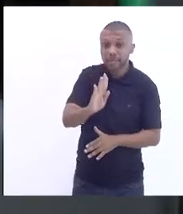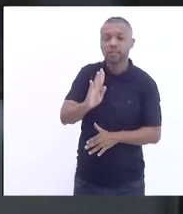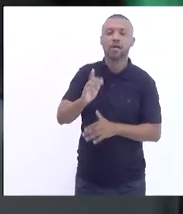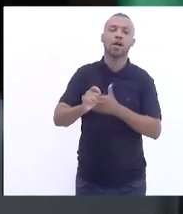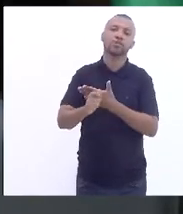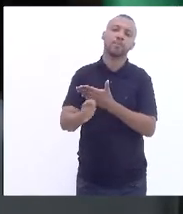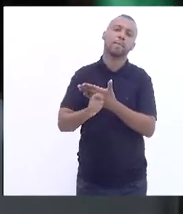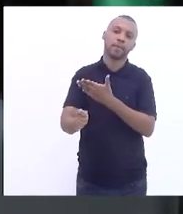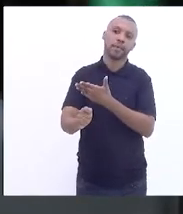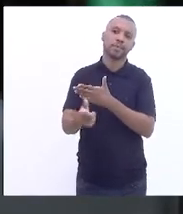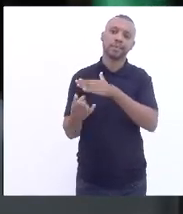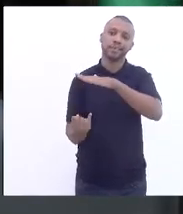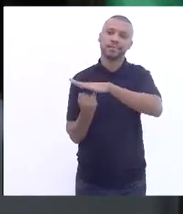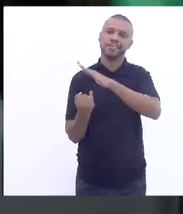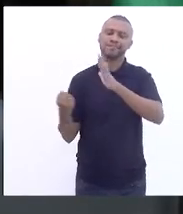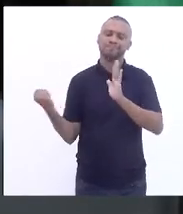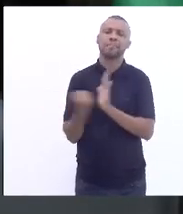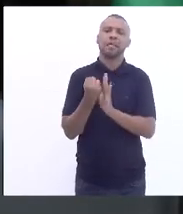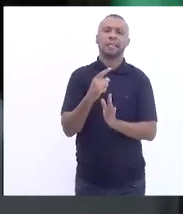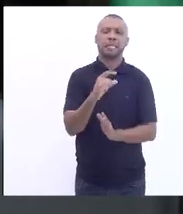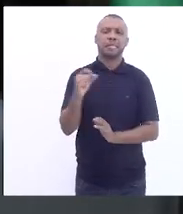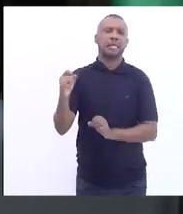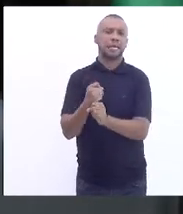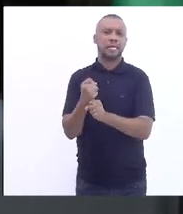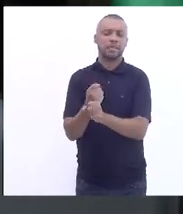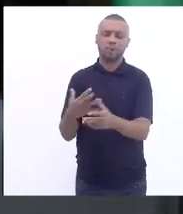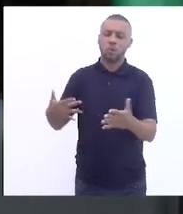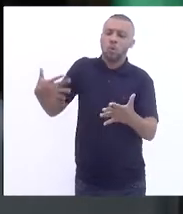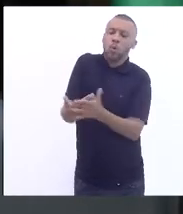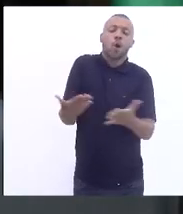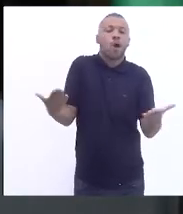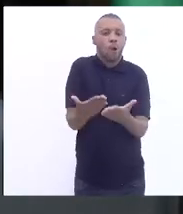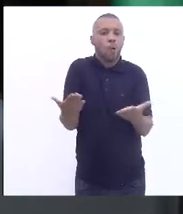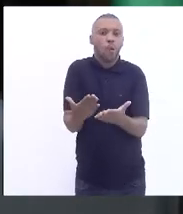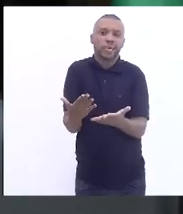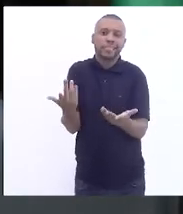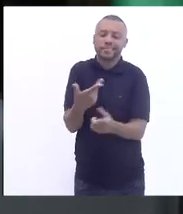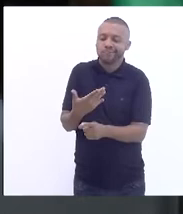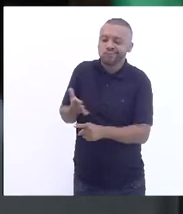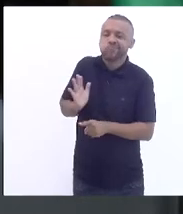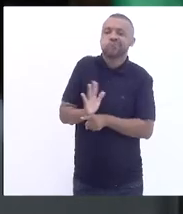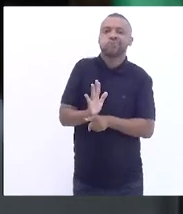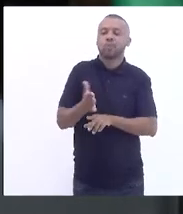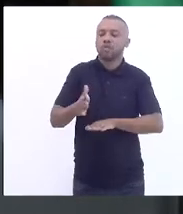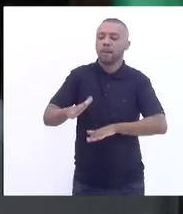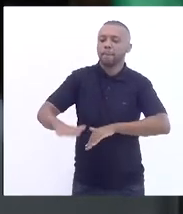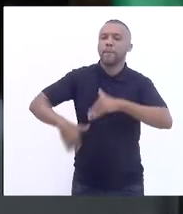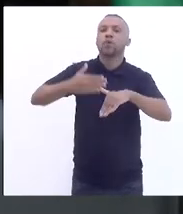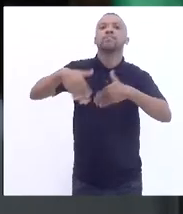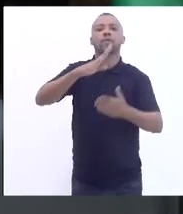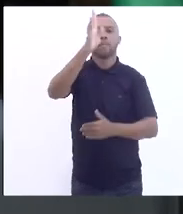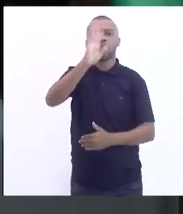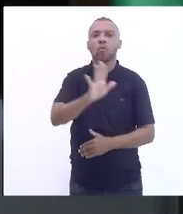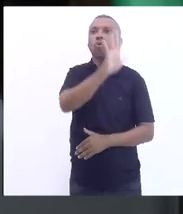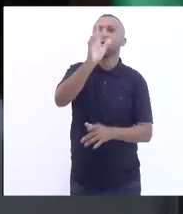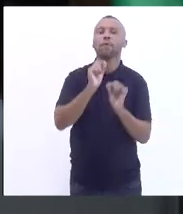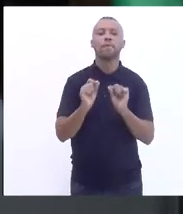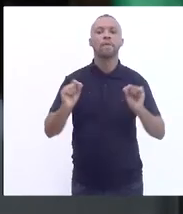essa entidade Centenária que tanto contribuiu para o desenvolvimento brasileiro